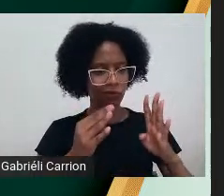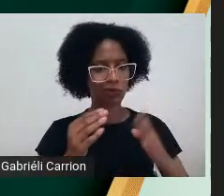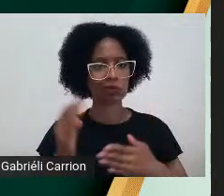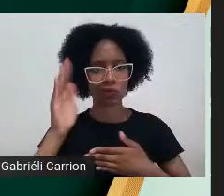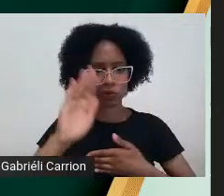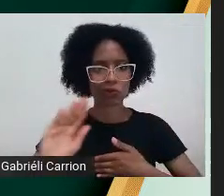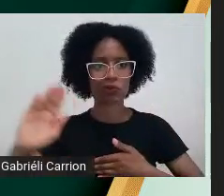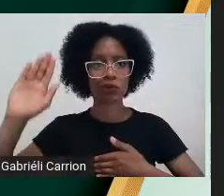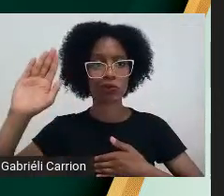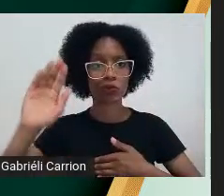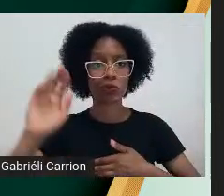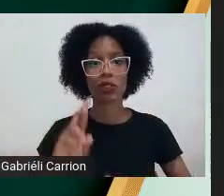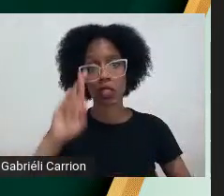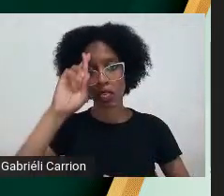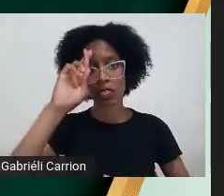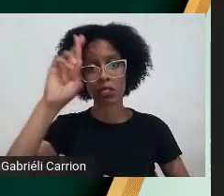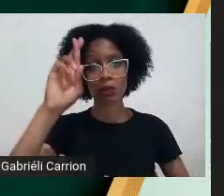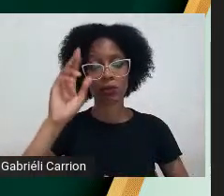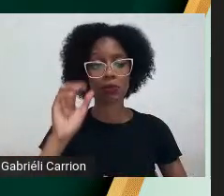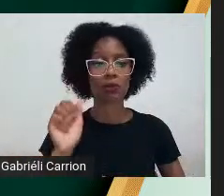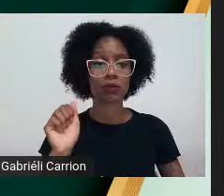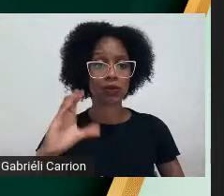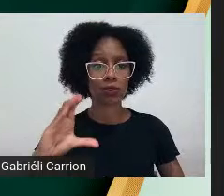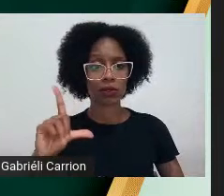curso, que será proferido por Clarissa